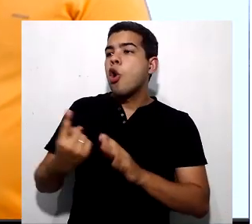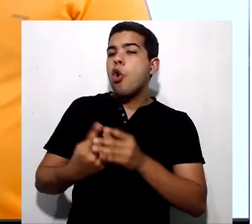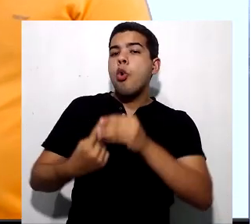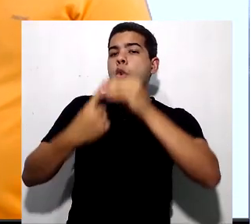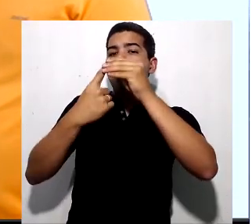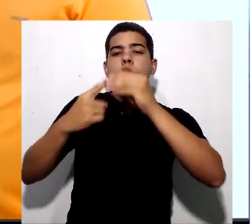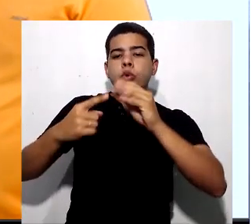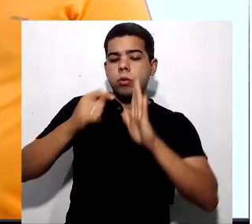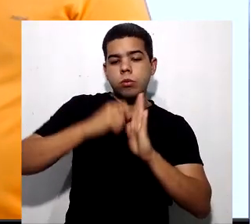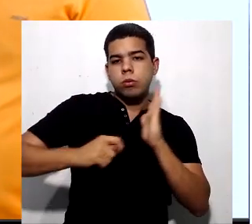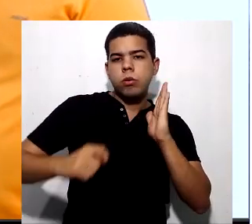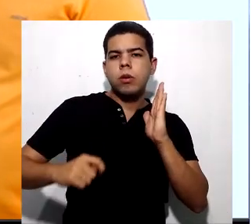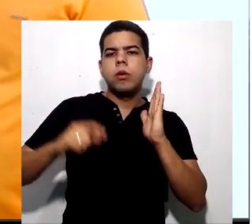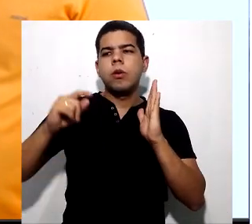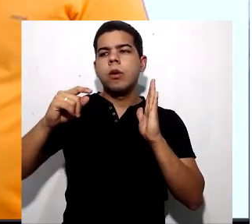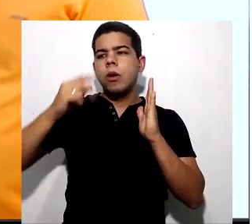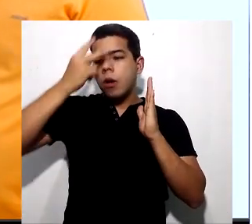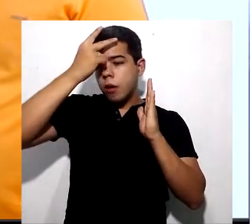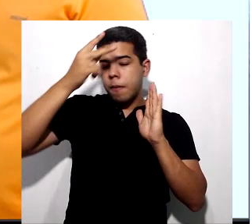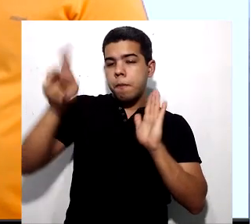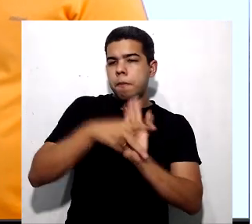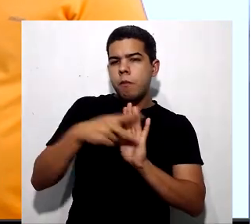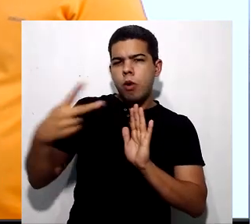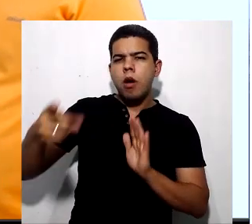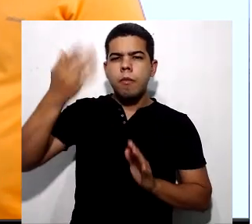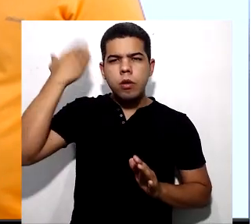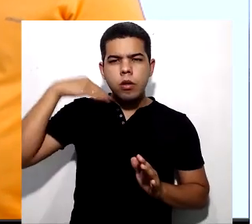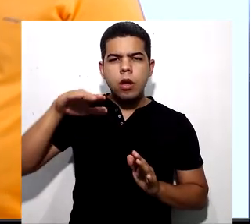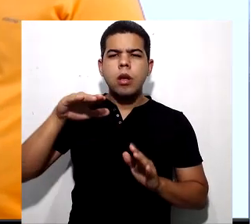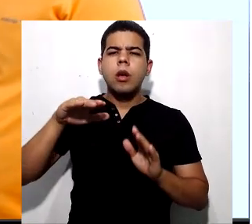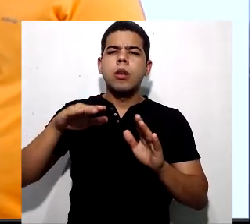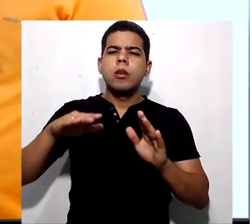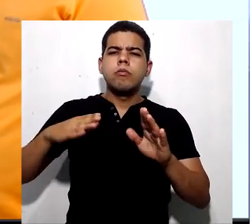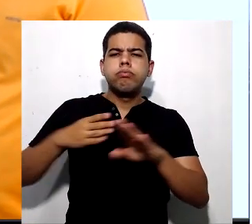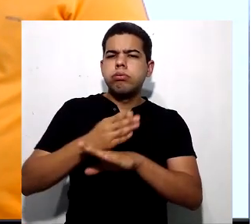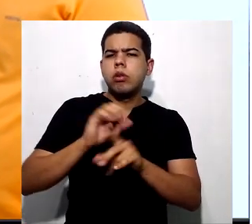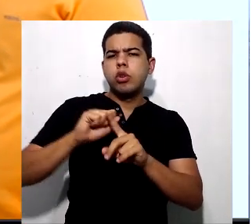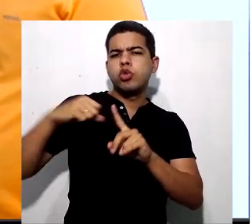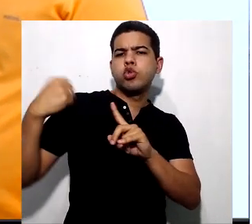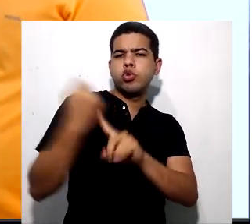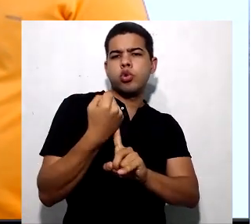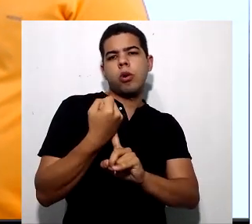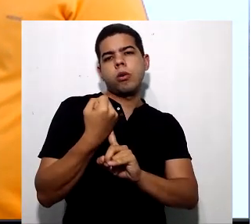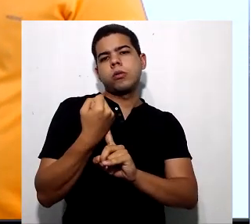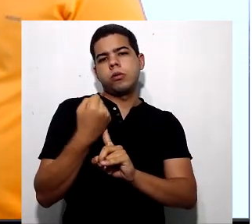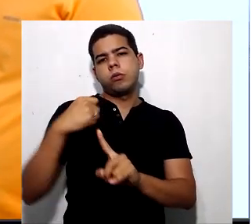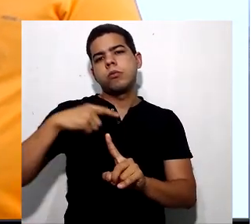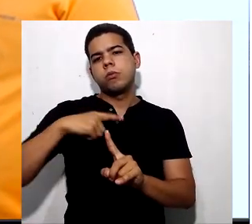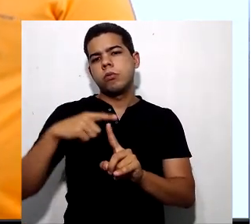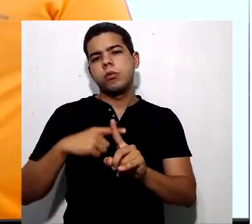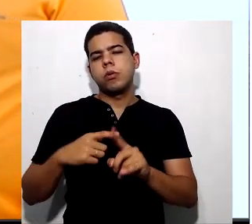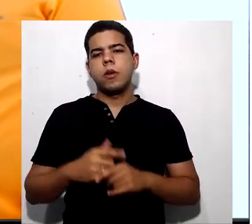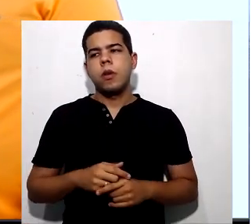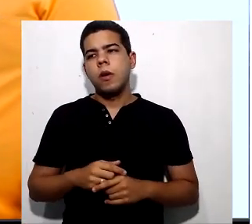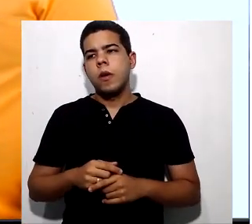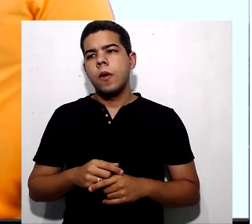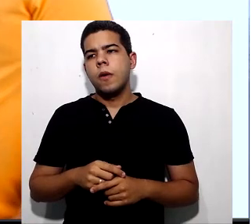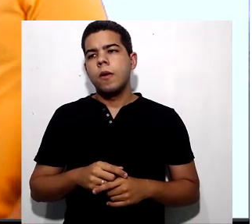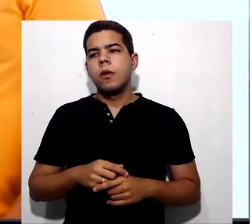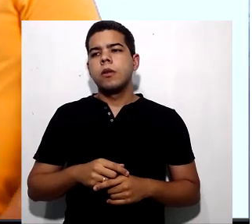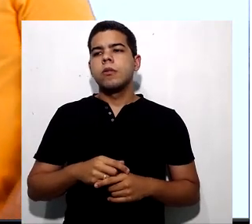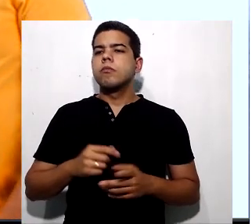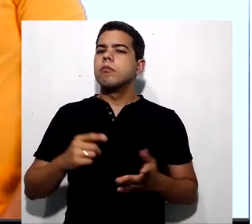teoricamente, que ela perpassa a questão social, porque todas as outras obras dela, não sei se você sabe, são obras que